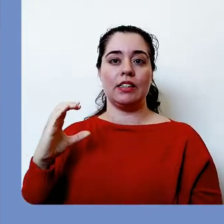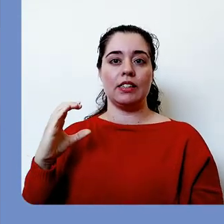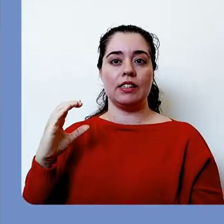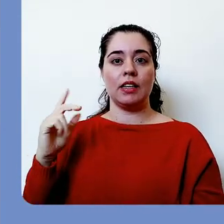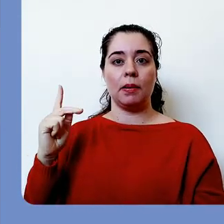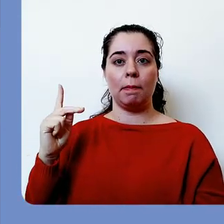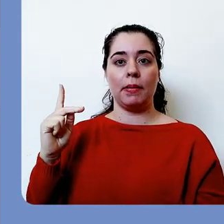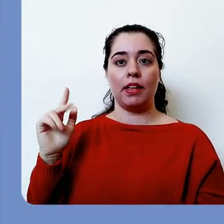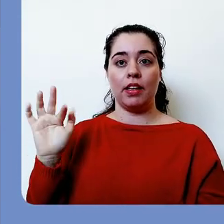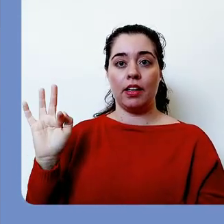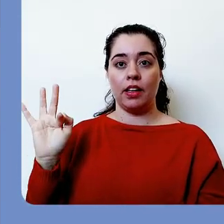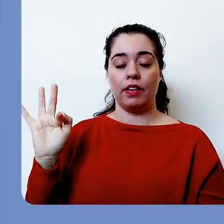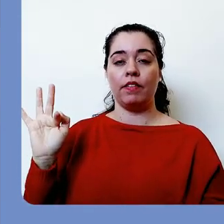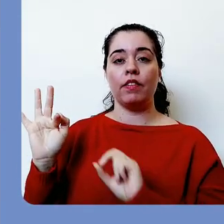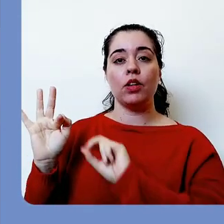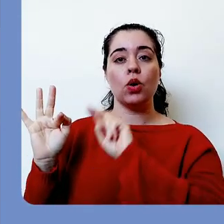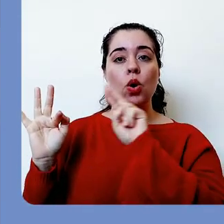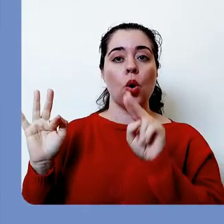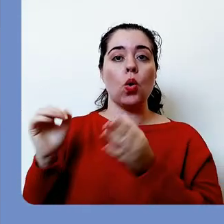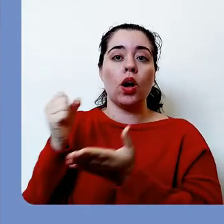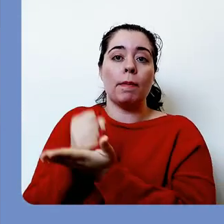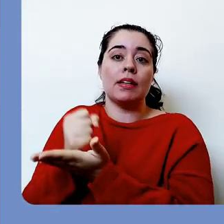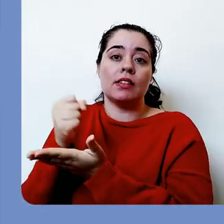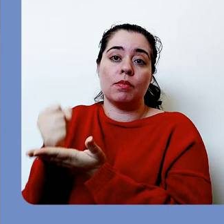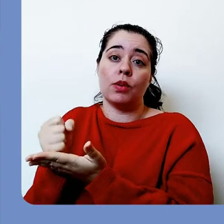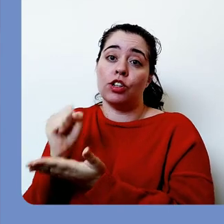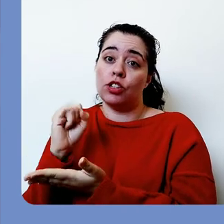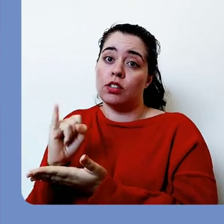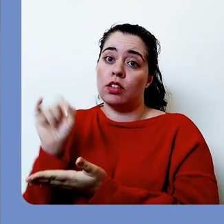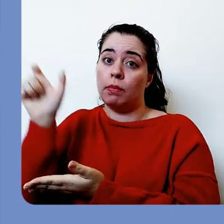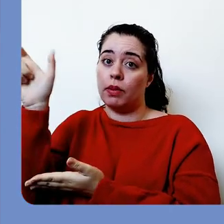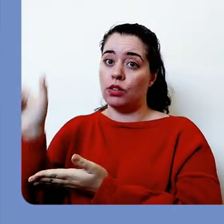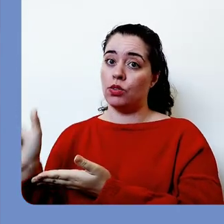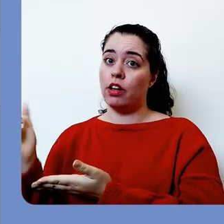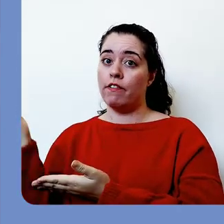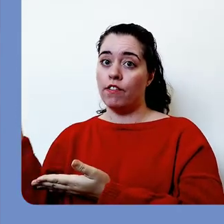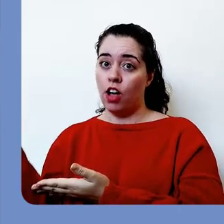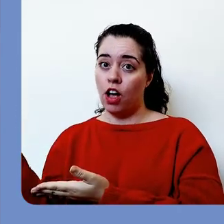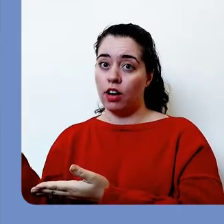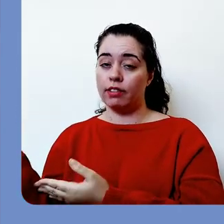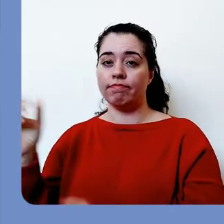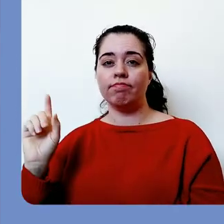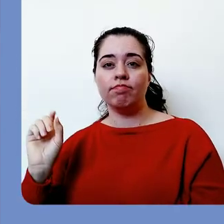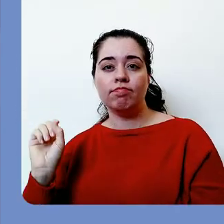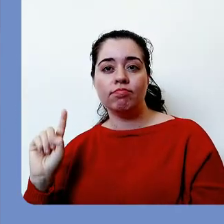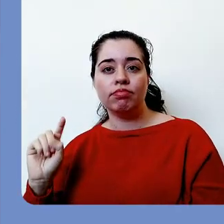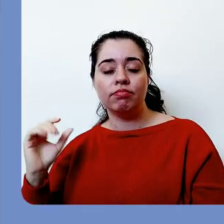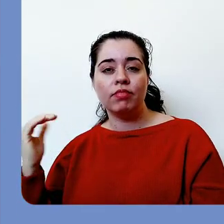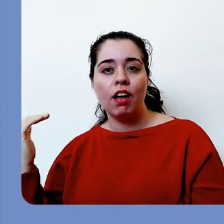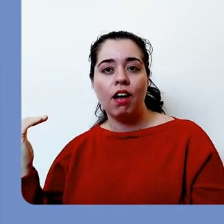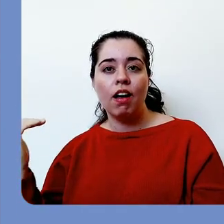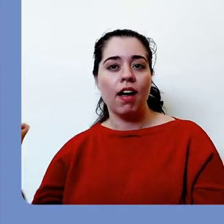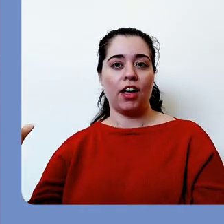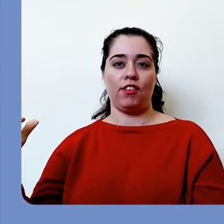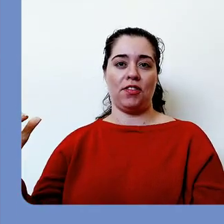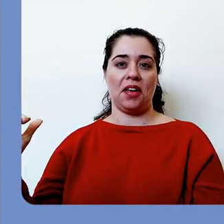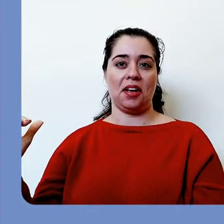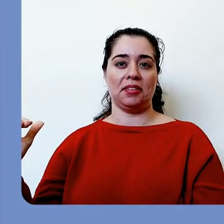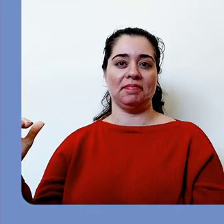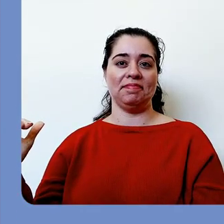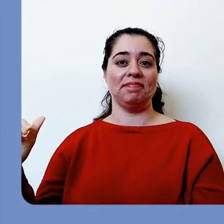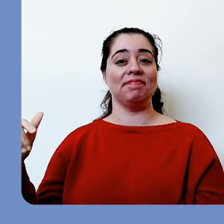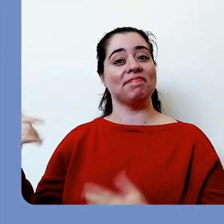participante ou você pode bloquear a emissão de certificado para um determinado participante se você não